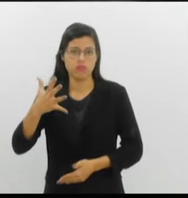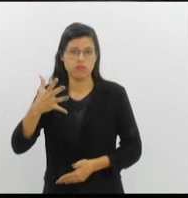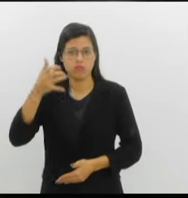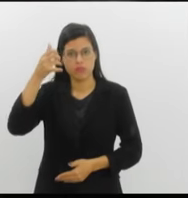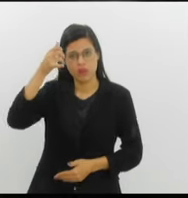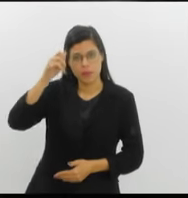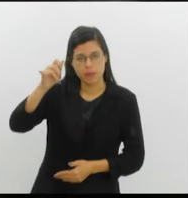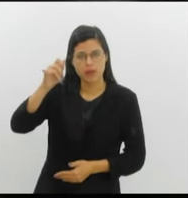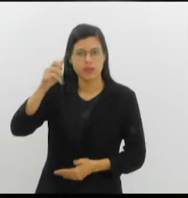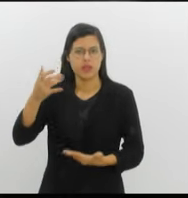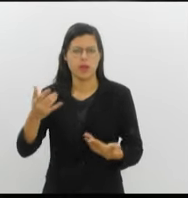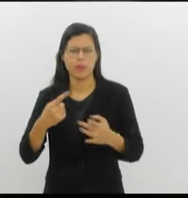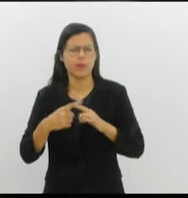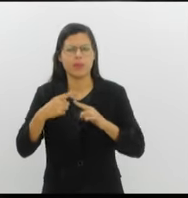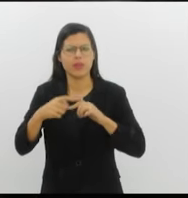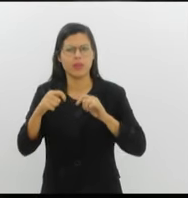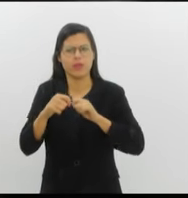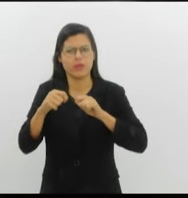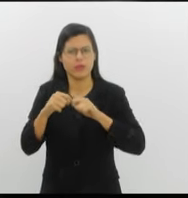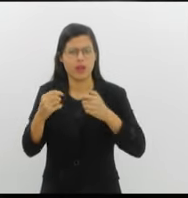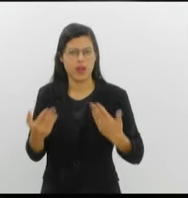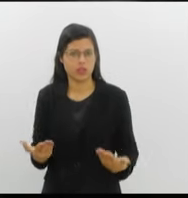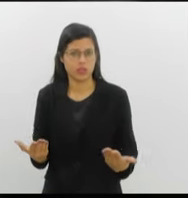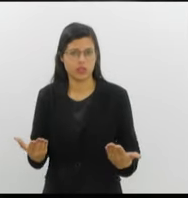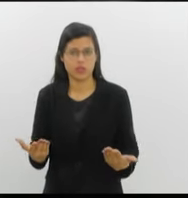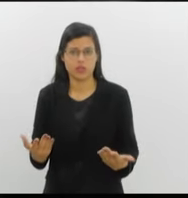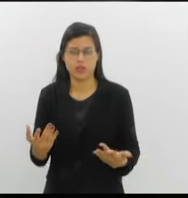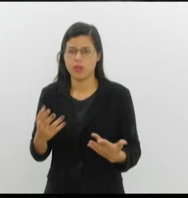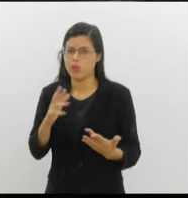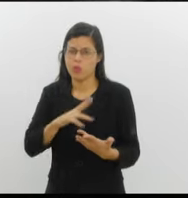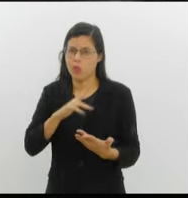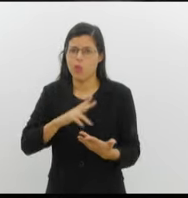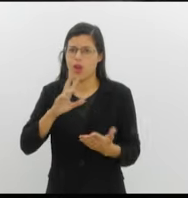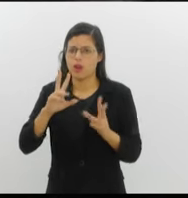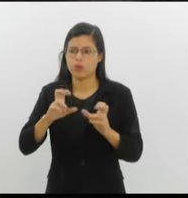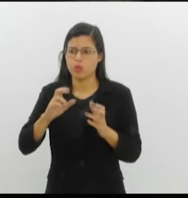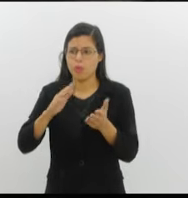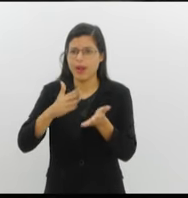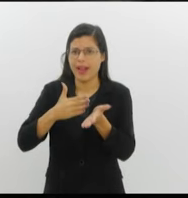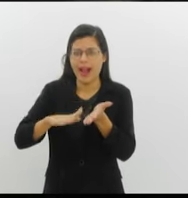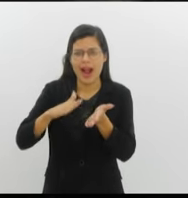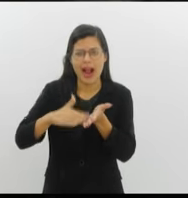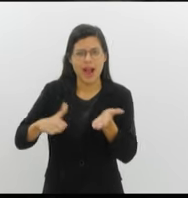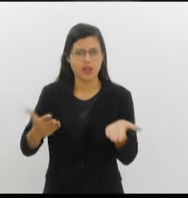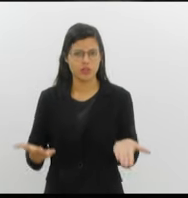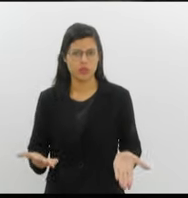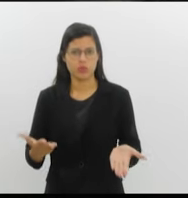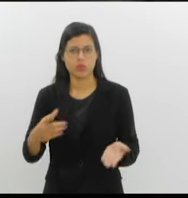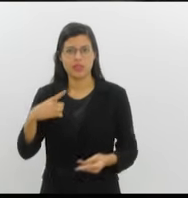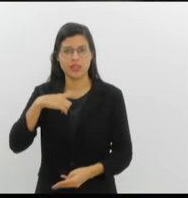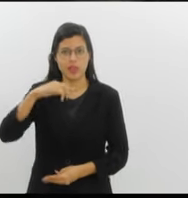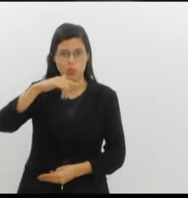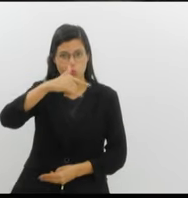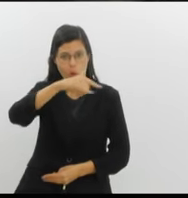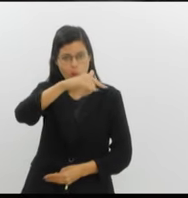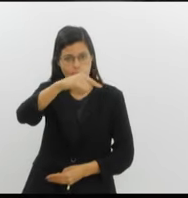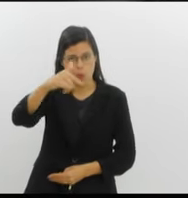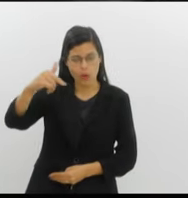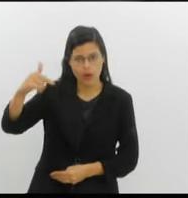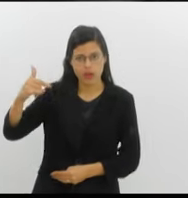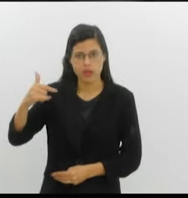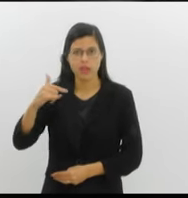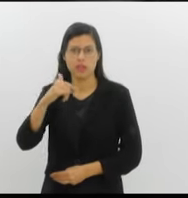faz? Não é uma questão de volume de recursos. Você ter drones com pilhas e pilhas de